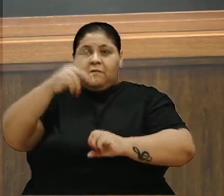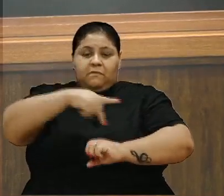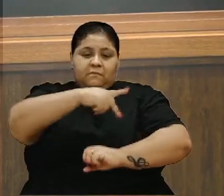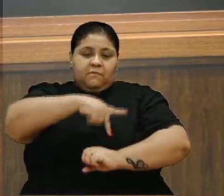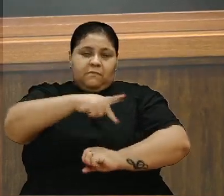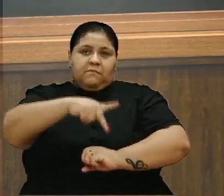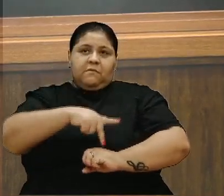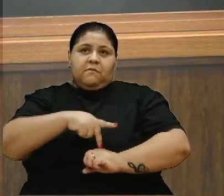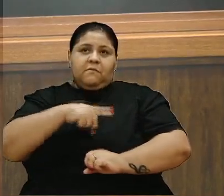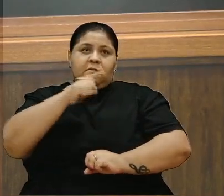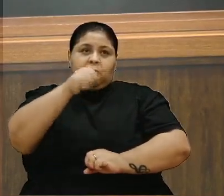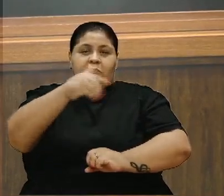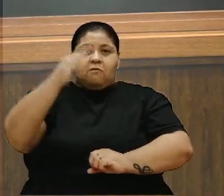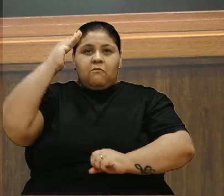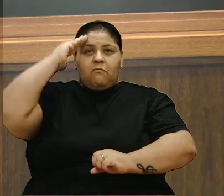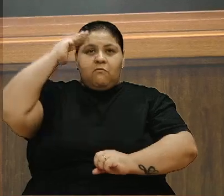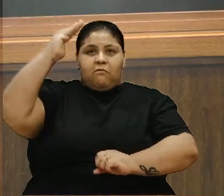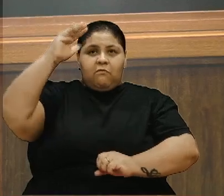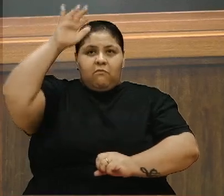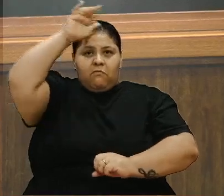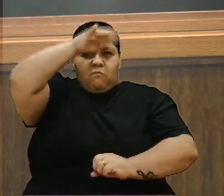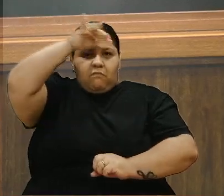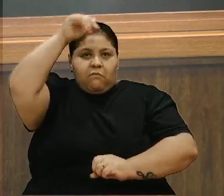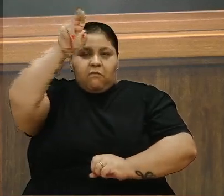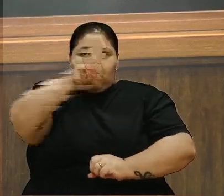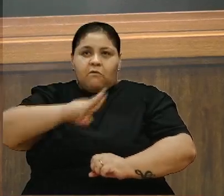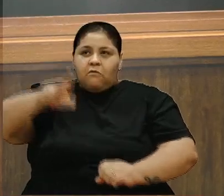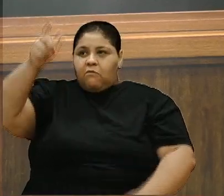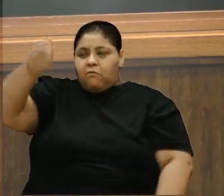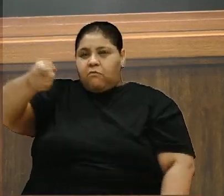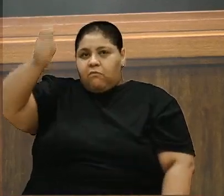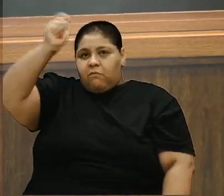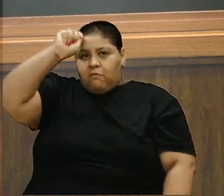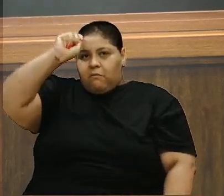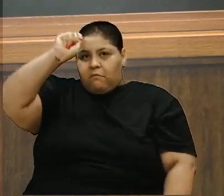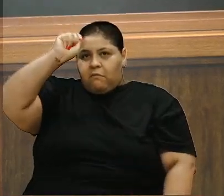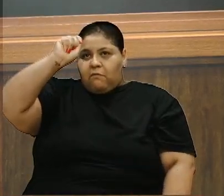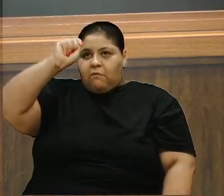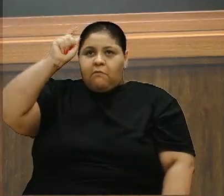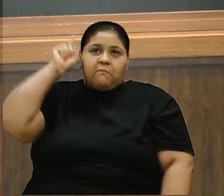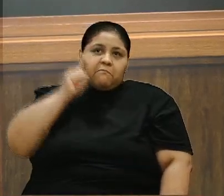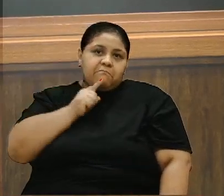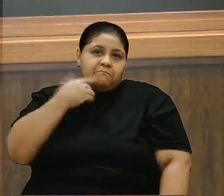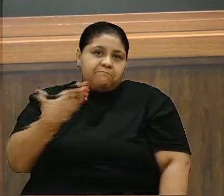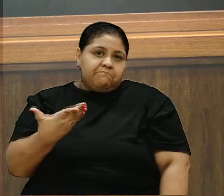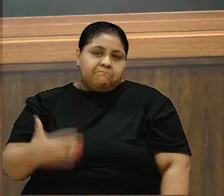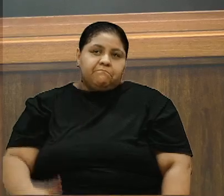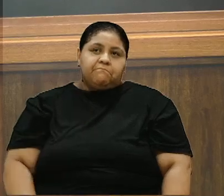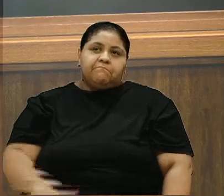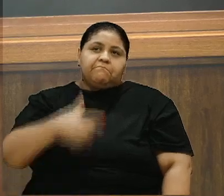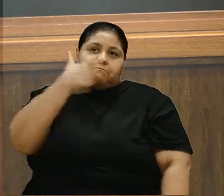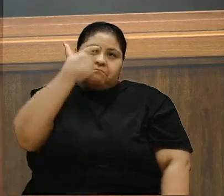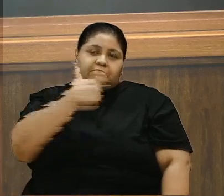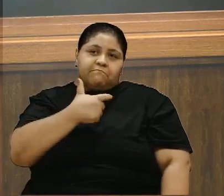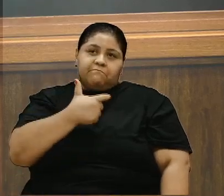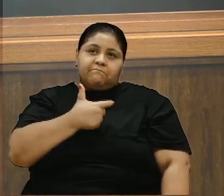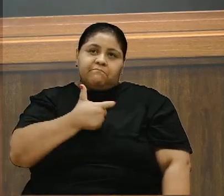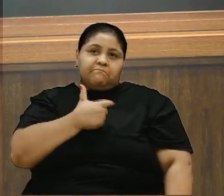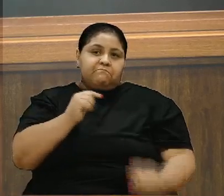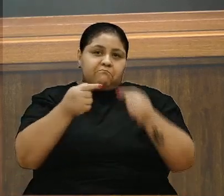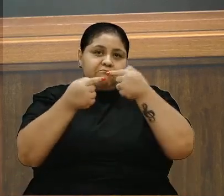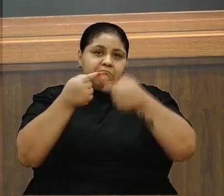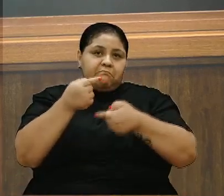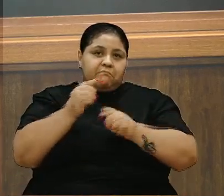lá bater continência por Trump e usar boné dos Estados Unidos. Acho isso